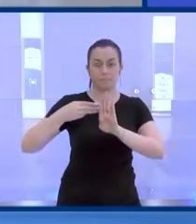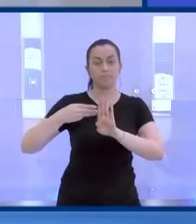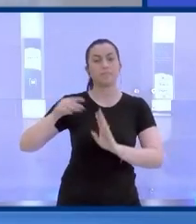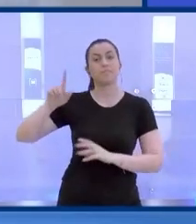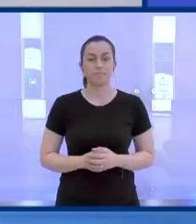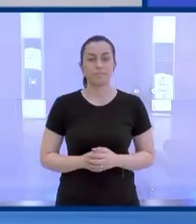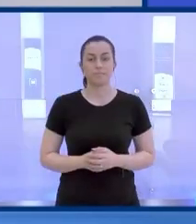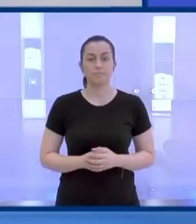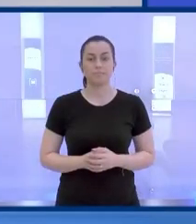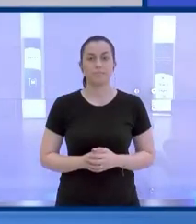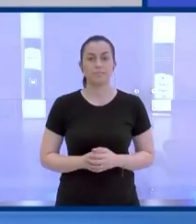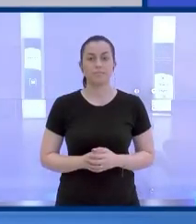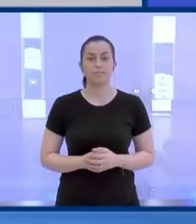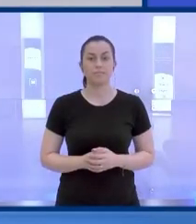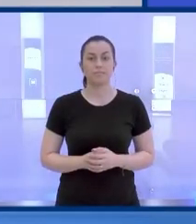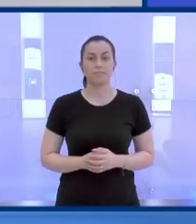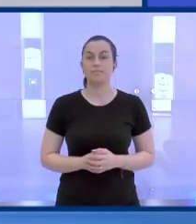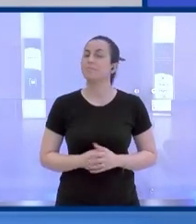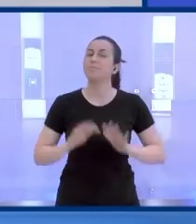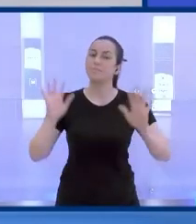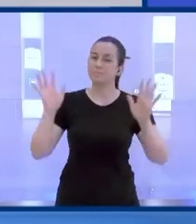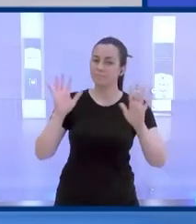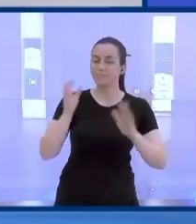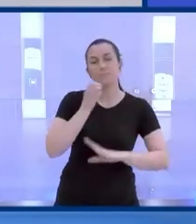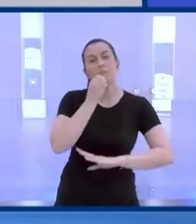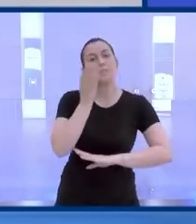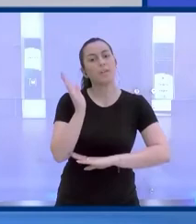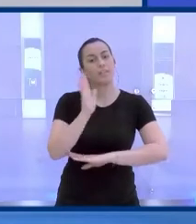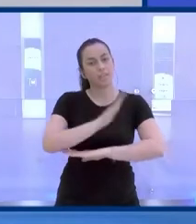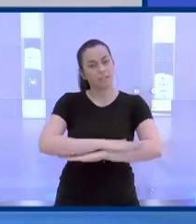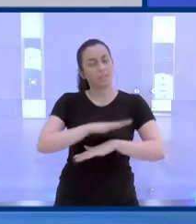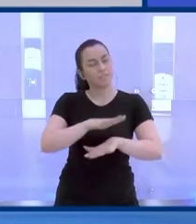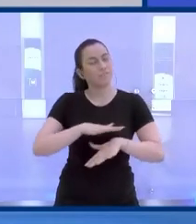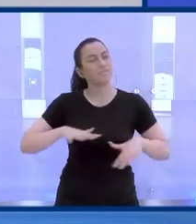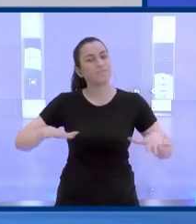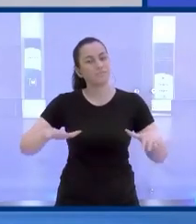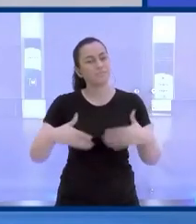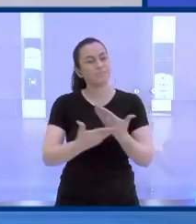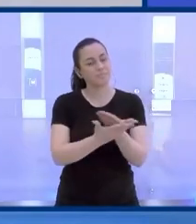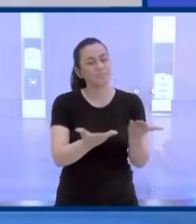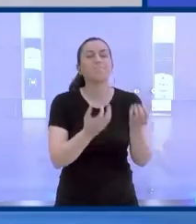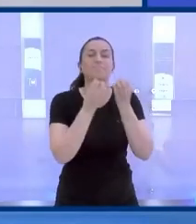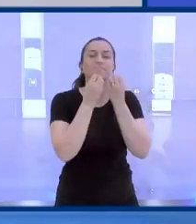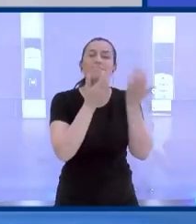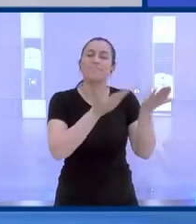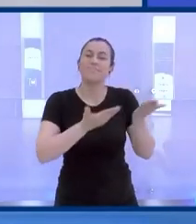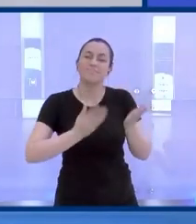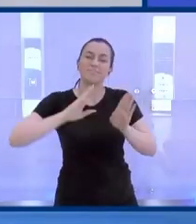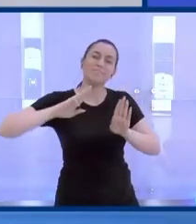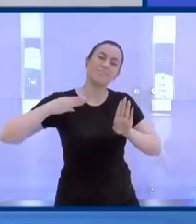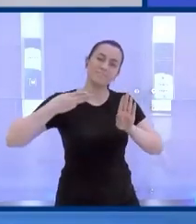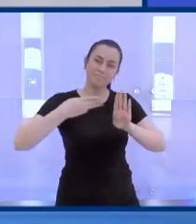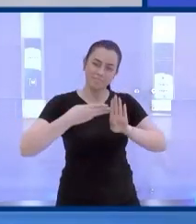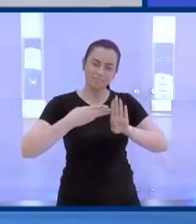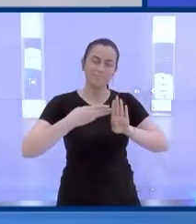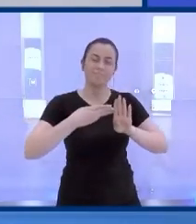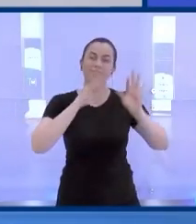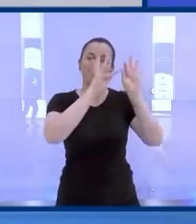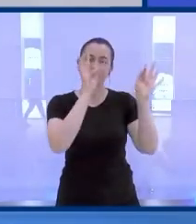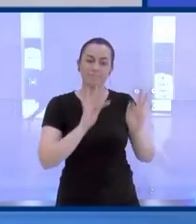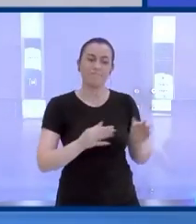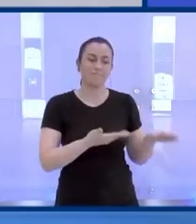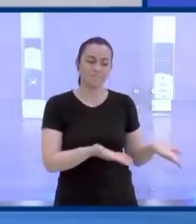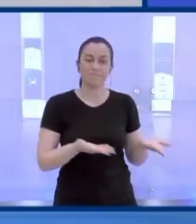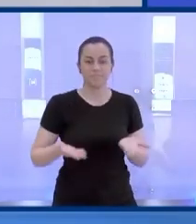as boas-vindas. Boa tarde a todos, amigos da B3, bem-vindos à nossa casa. É uma alegria poder recebê-los aqui.